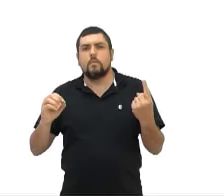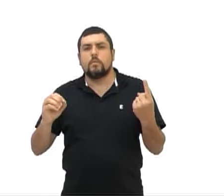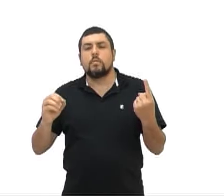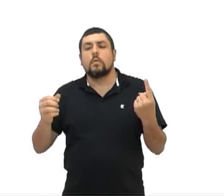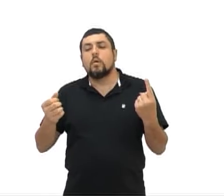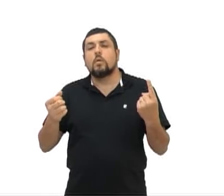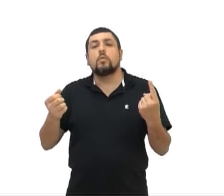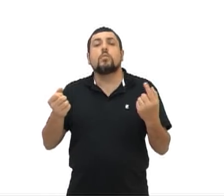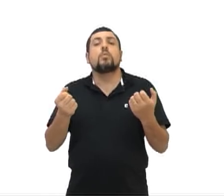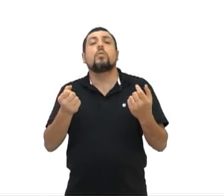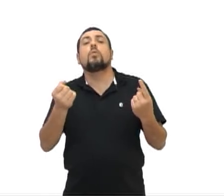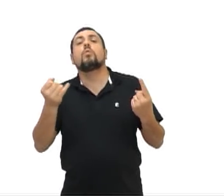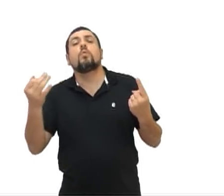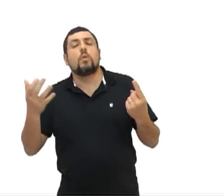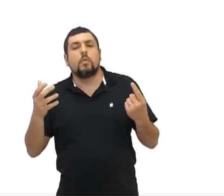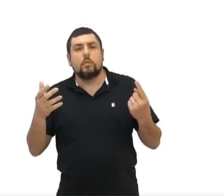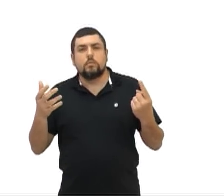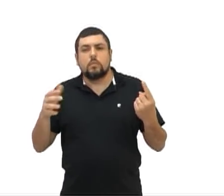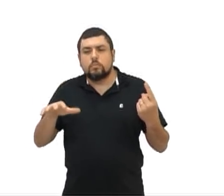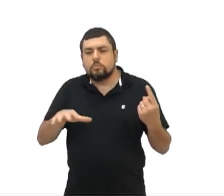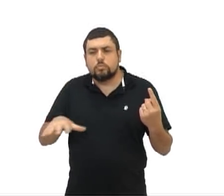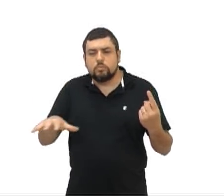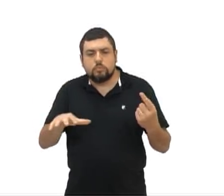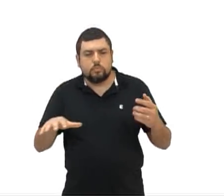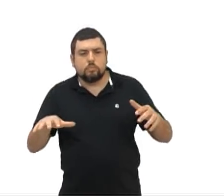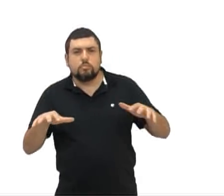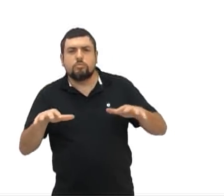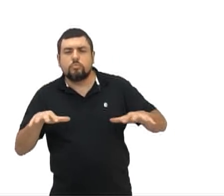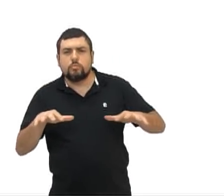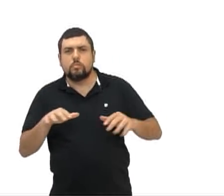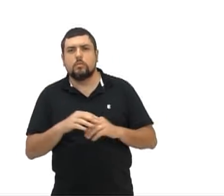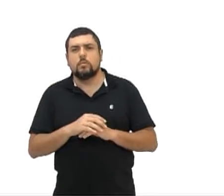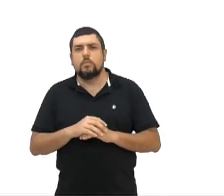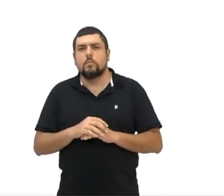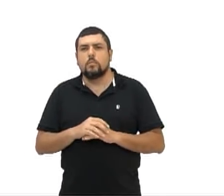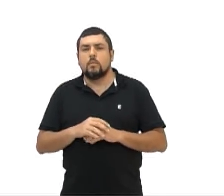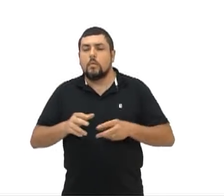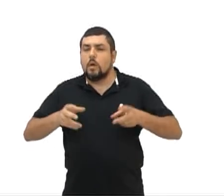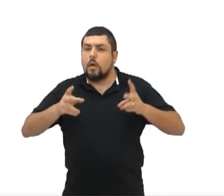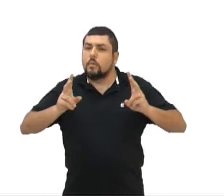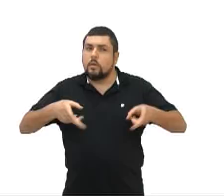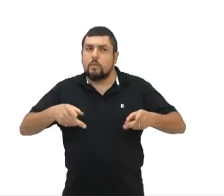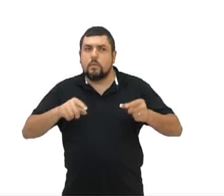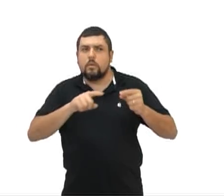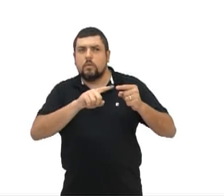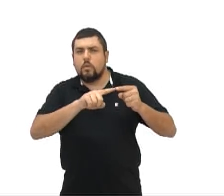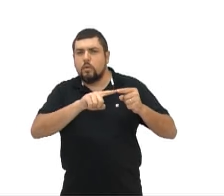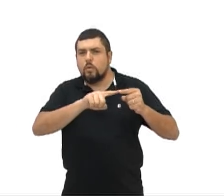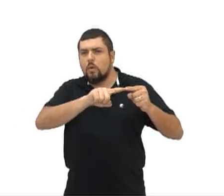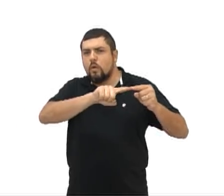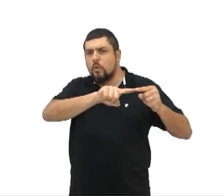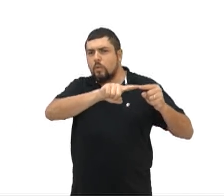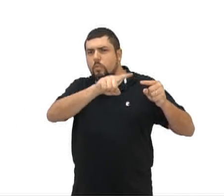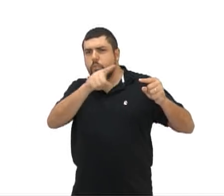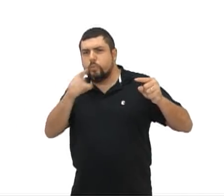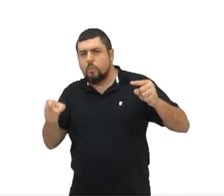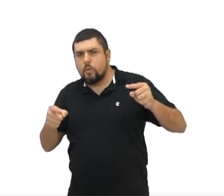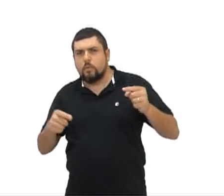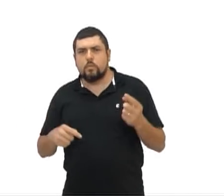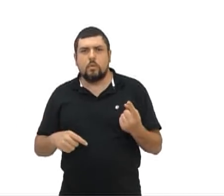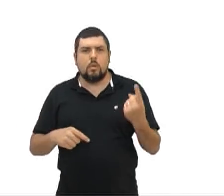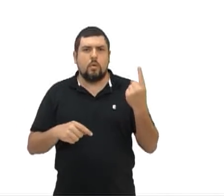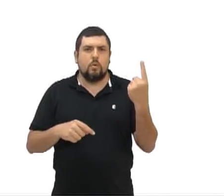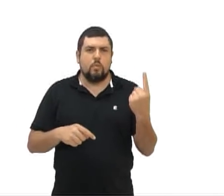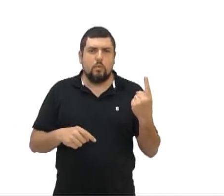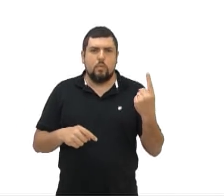habitantes, basta utilizar a mesma proporção. Então, se um médico para 1.600 habitantes,